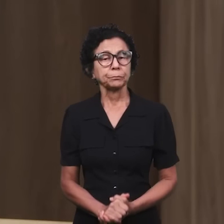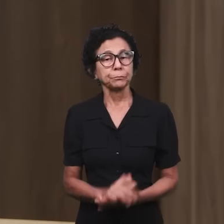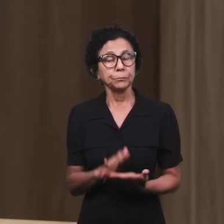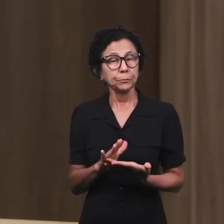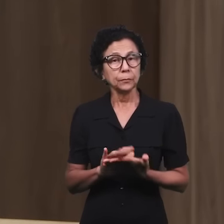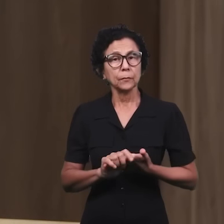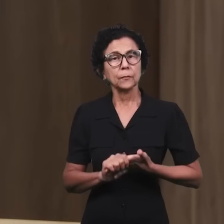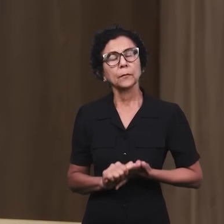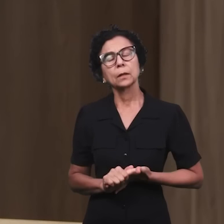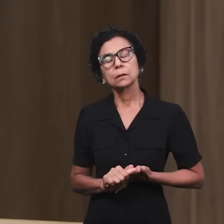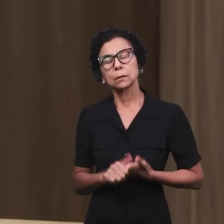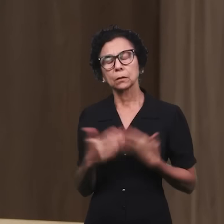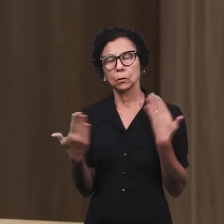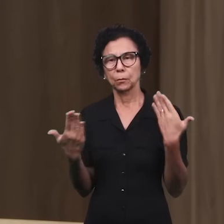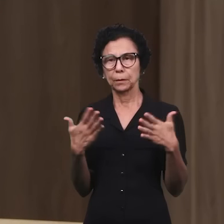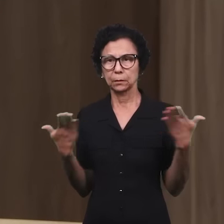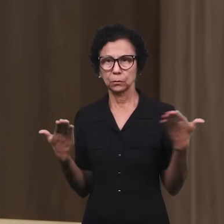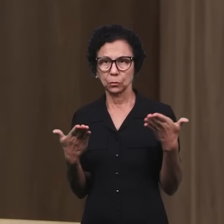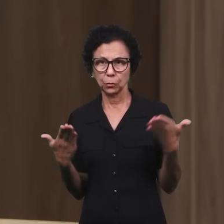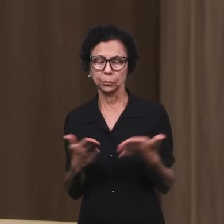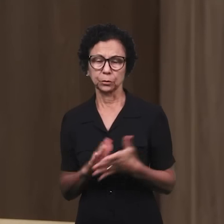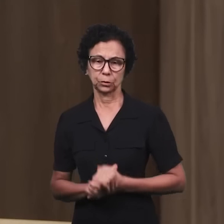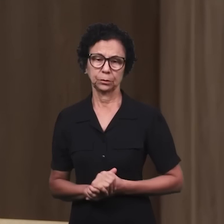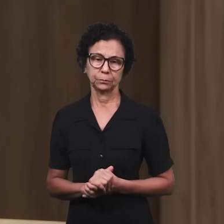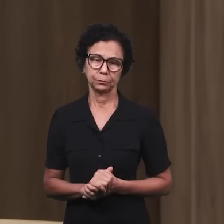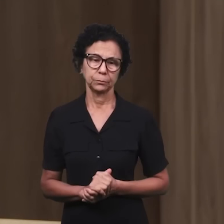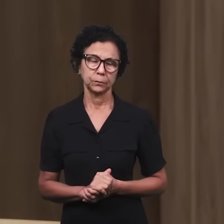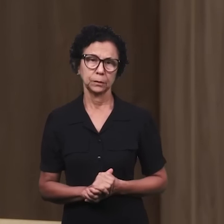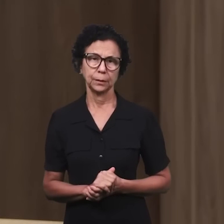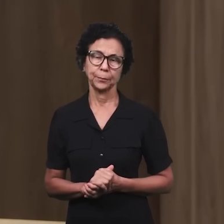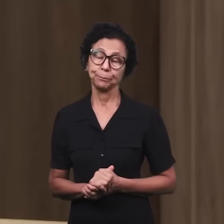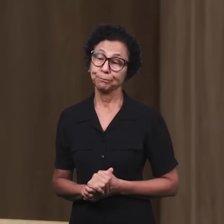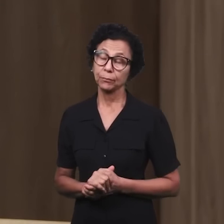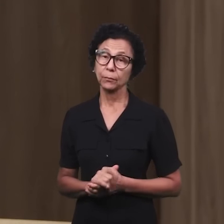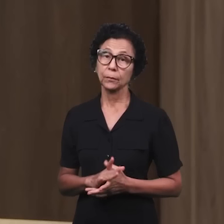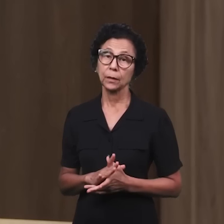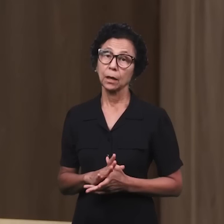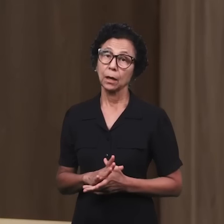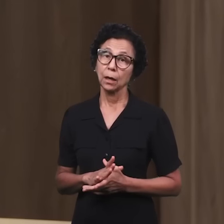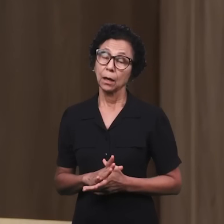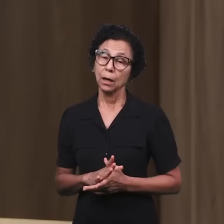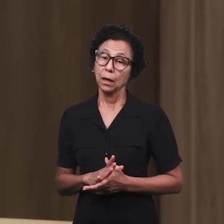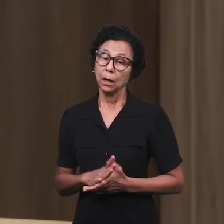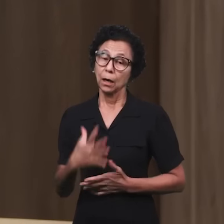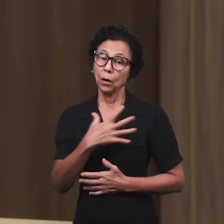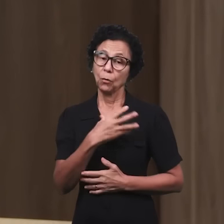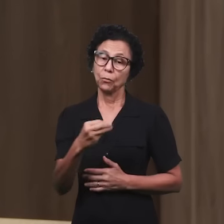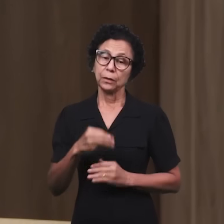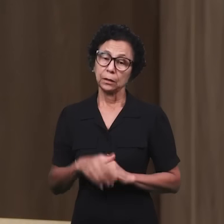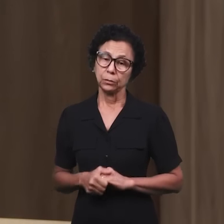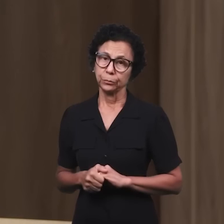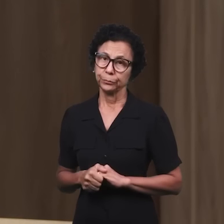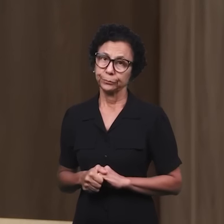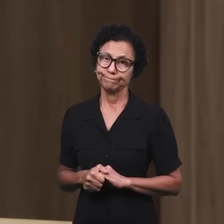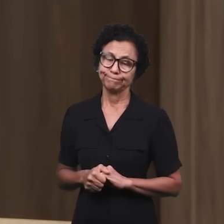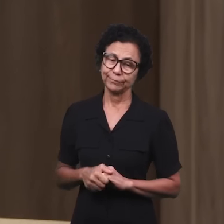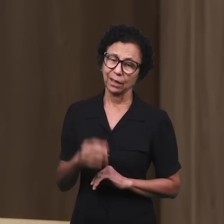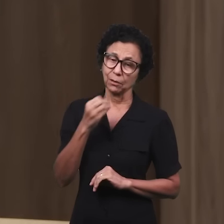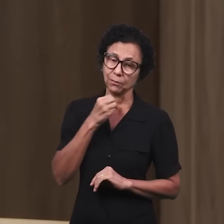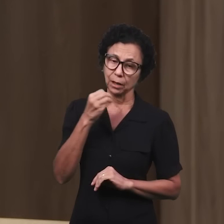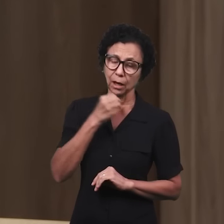a caminho, ou seja, as coisas não estão indo bem. Quer dizer, ele ainda não está no mundo, não